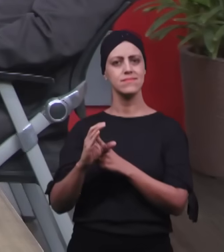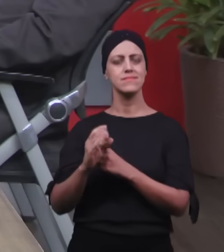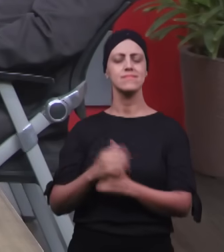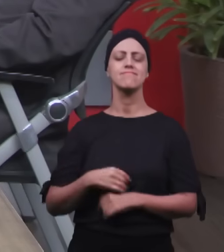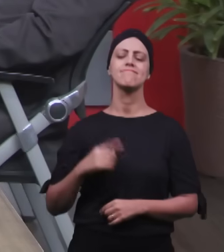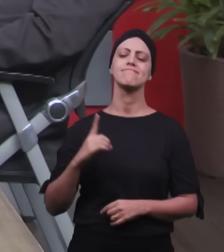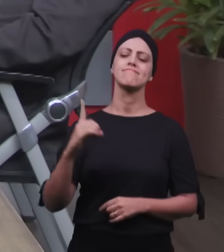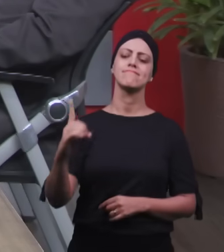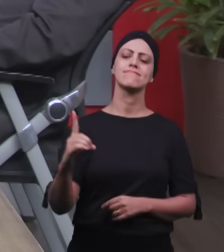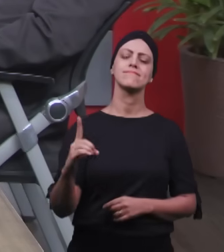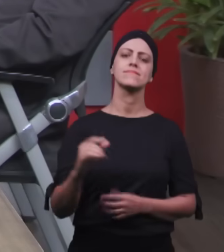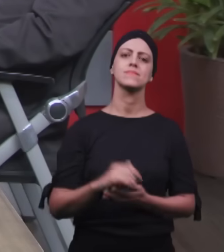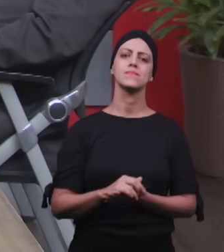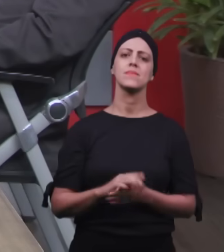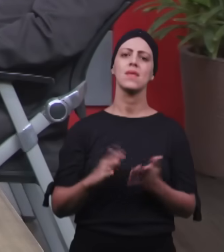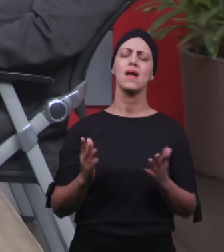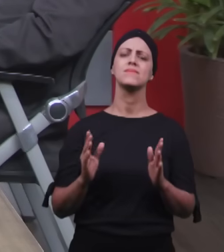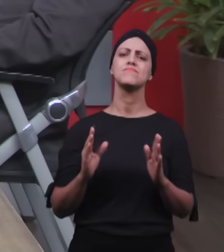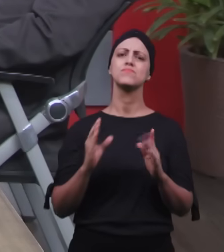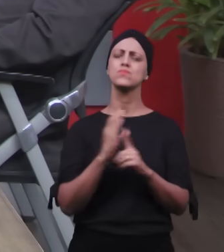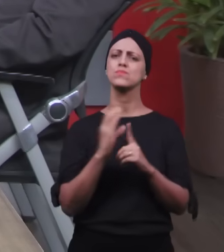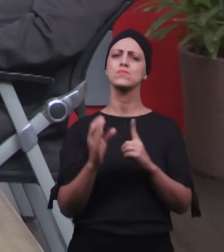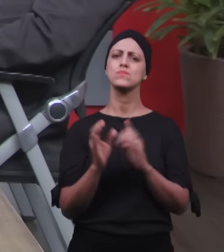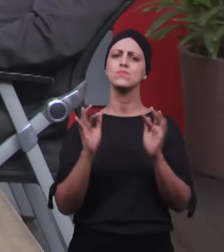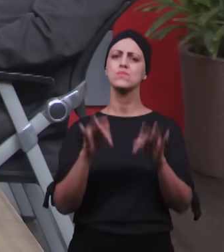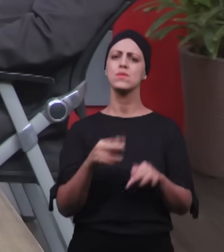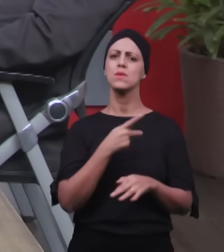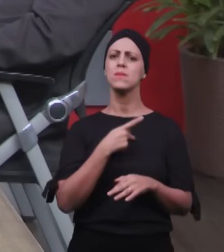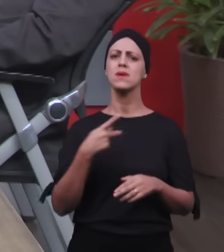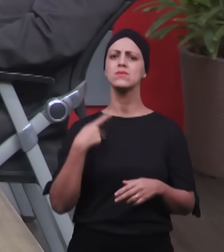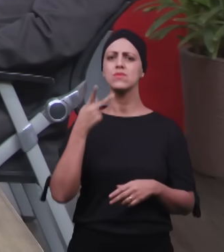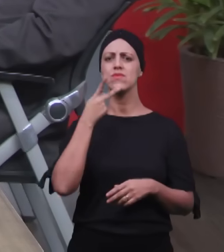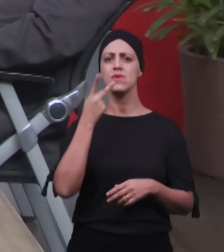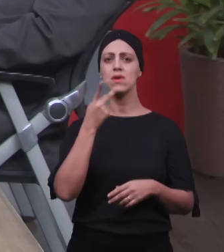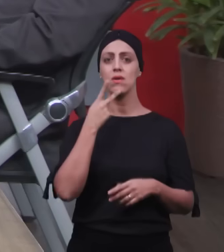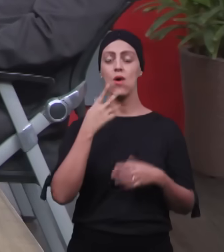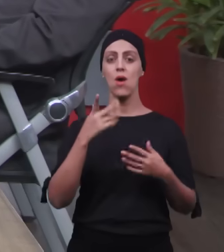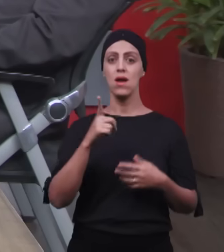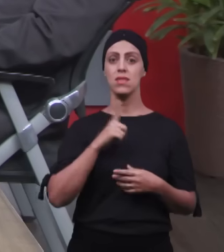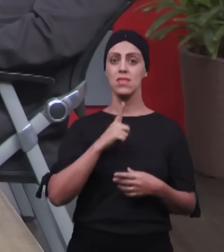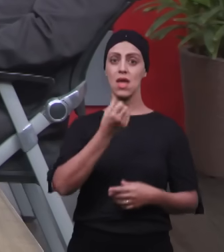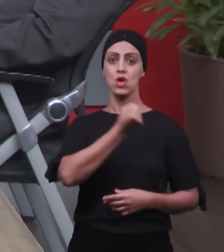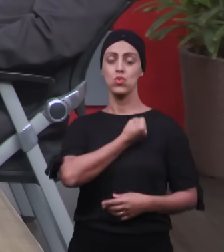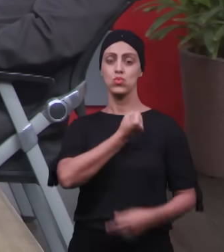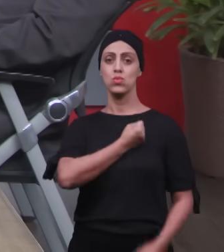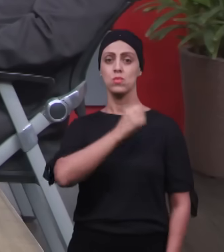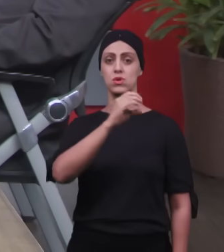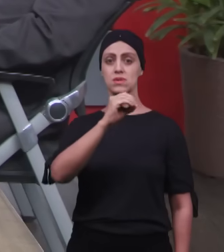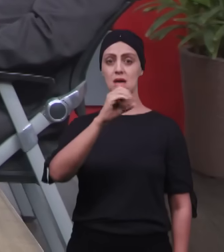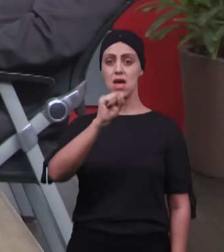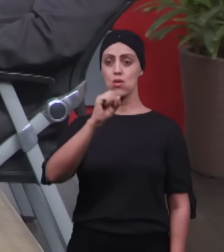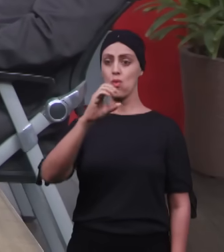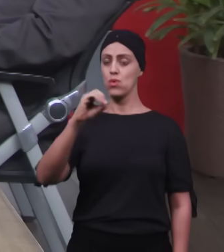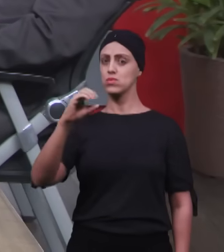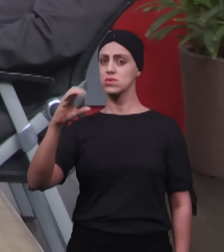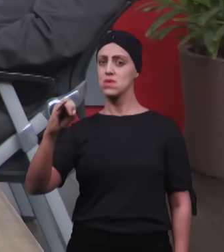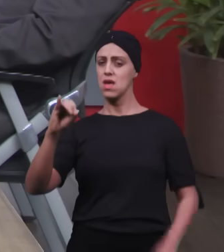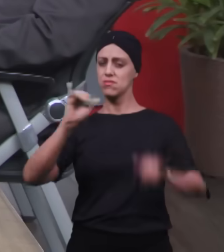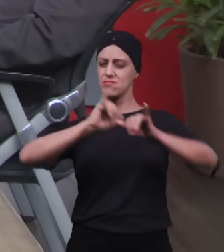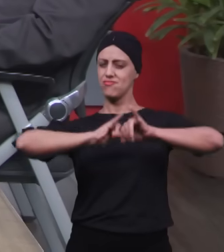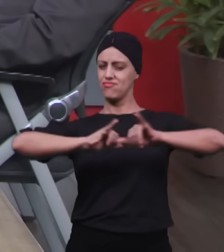e o pastor falou após o culto tenho o presbitério tem o número 0800